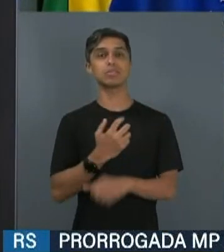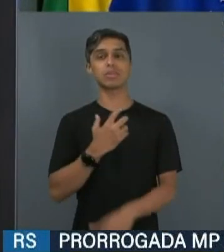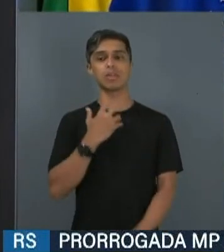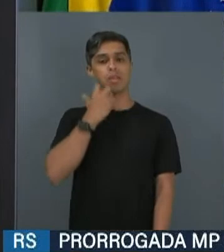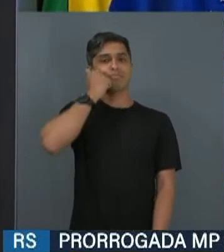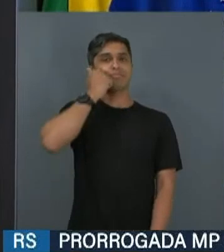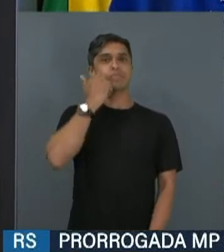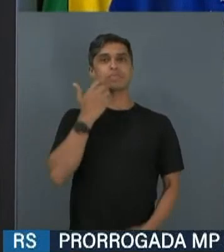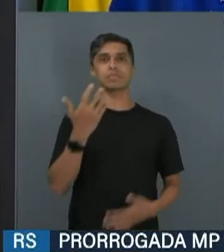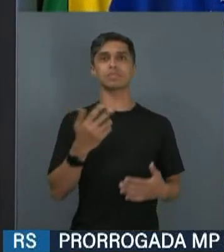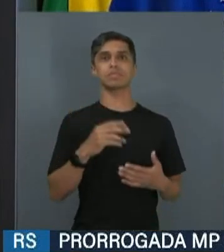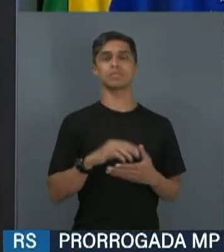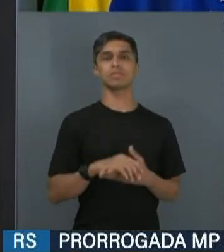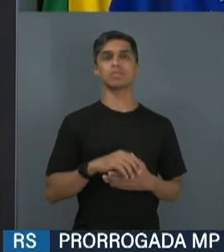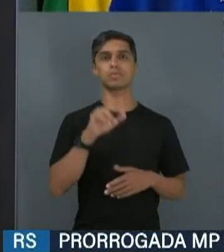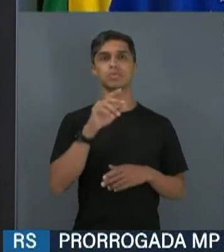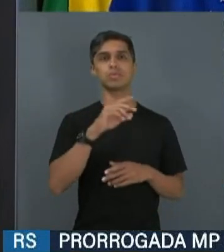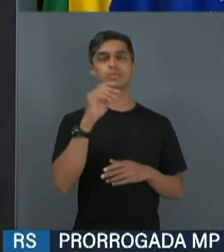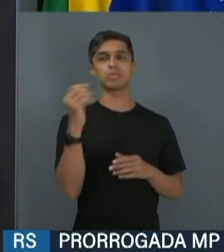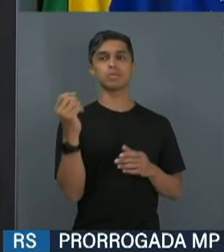história do Brasil.